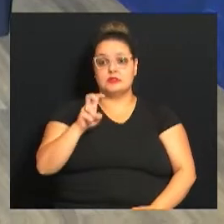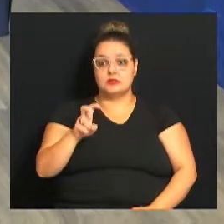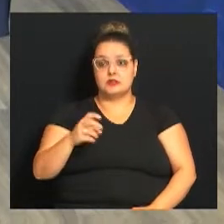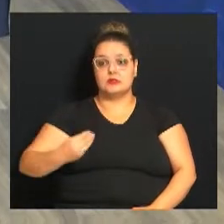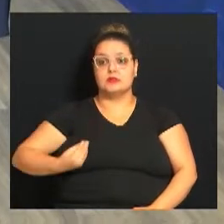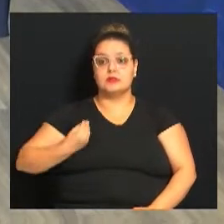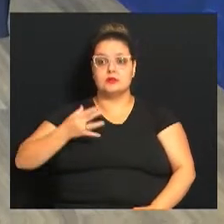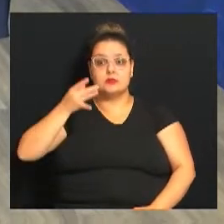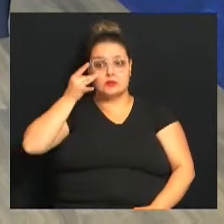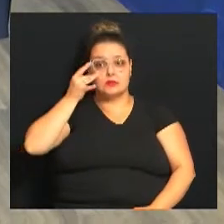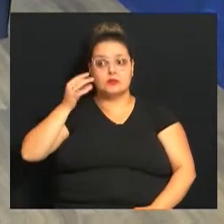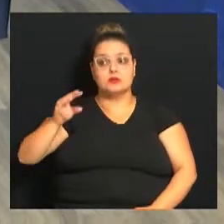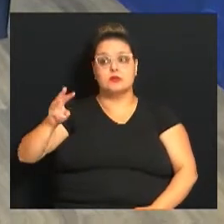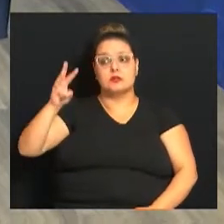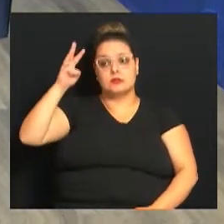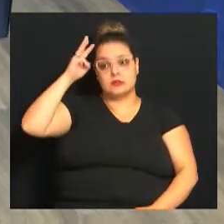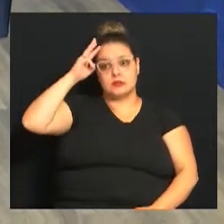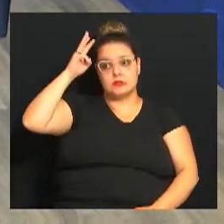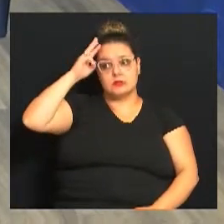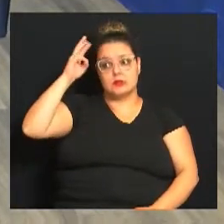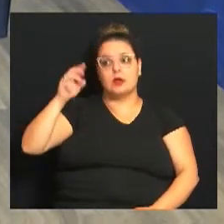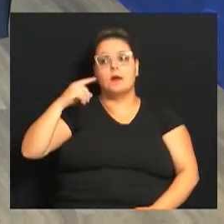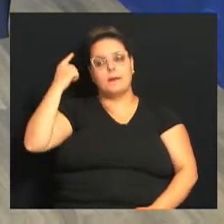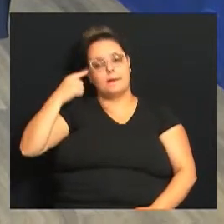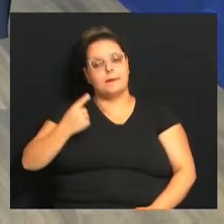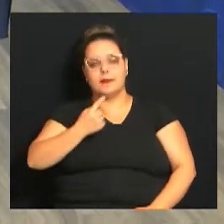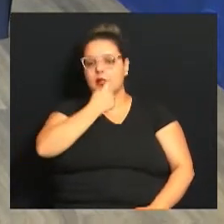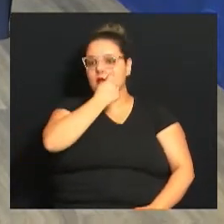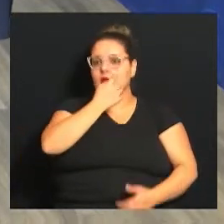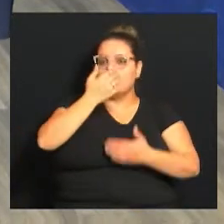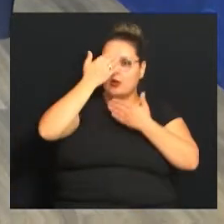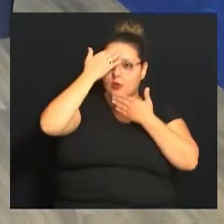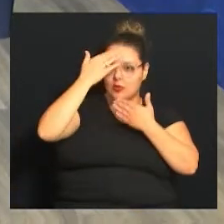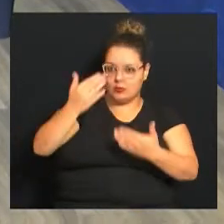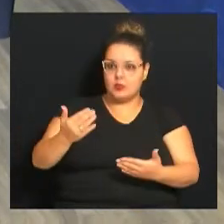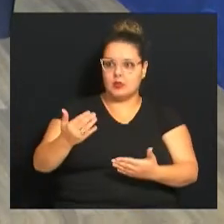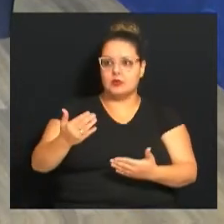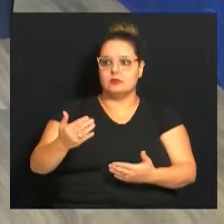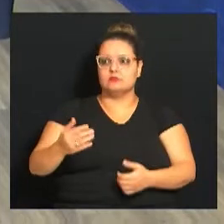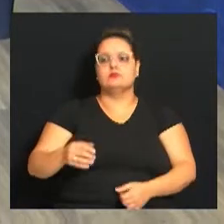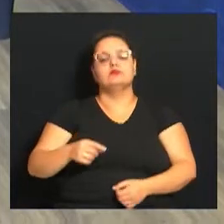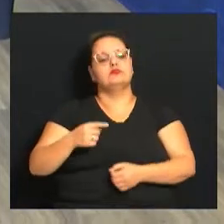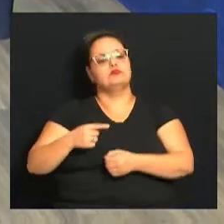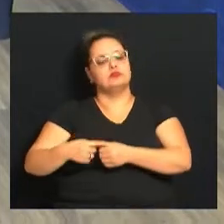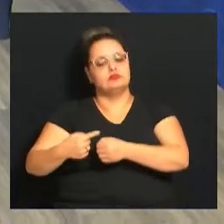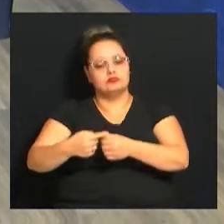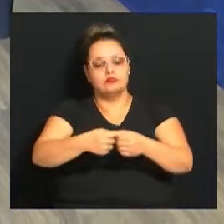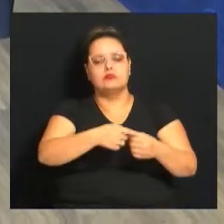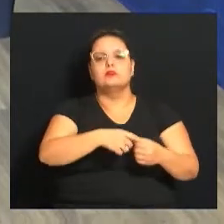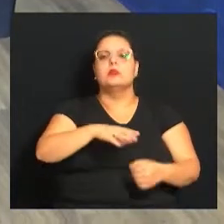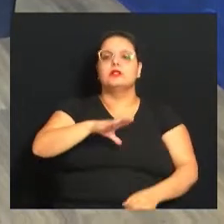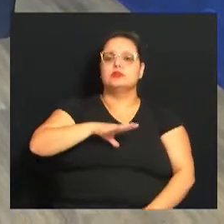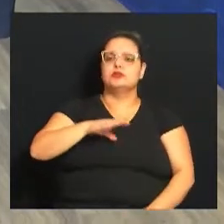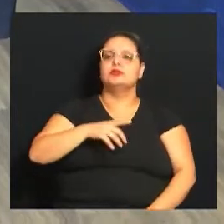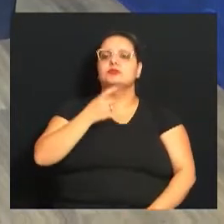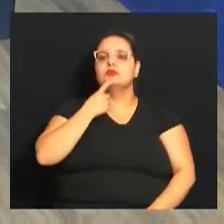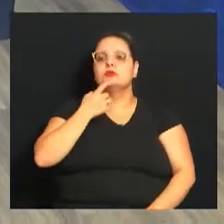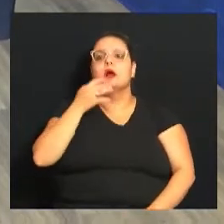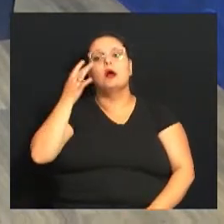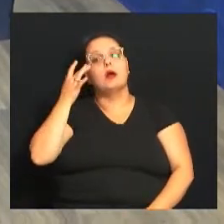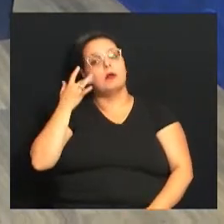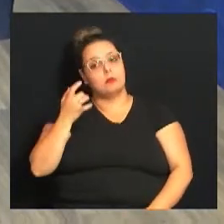nesta terça-feira. Mirna Abreu, muito obrigado pelas notícias da Metrópole de Campinas, do Legislativo. Amanhã, então,